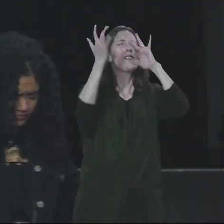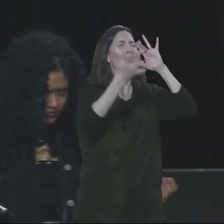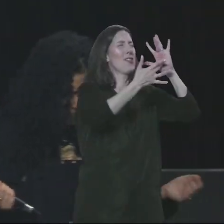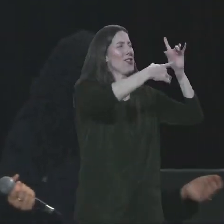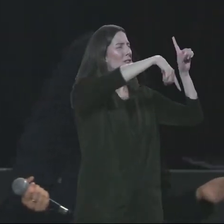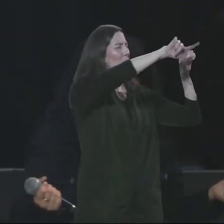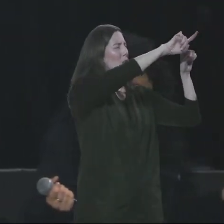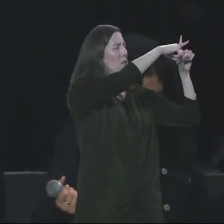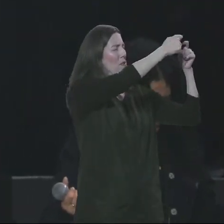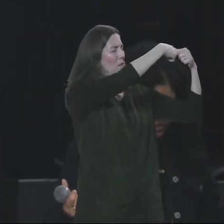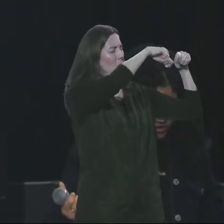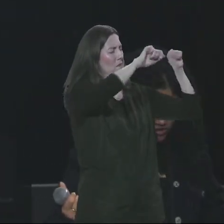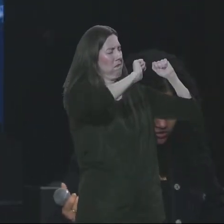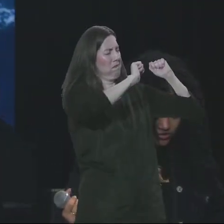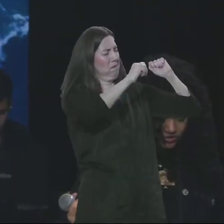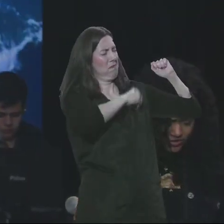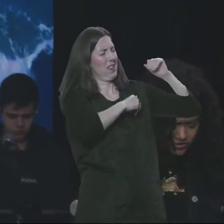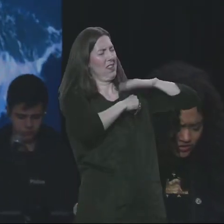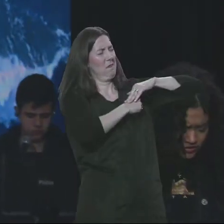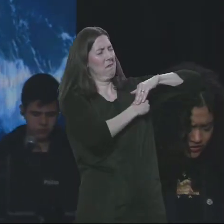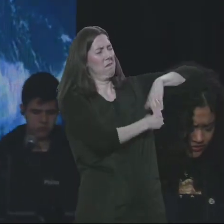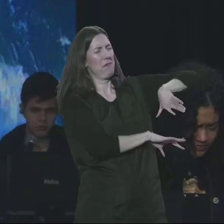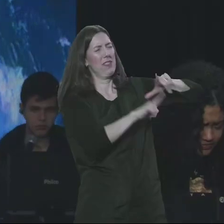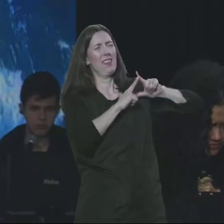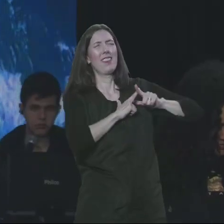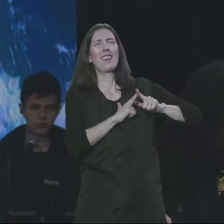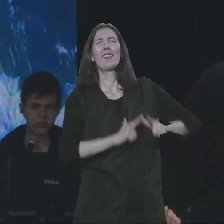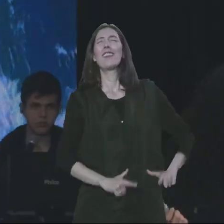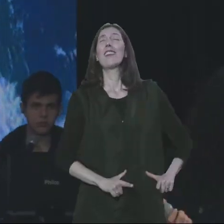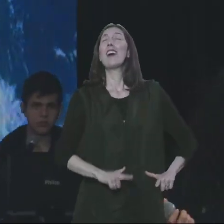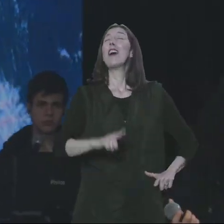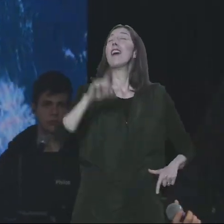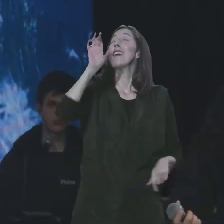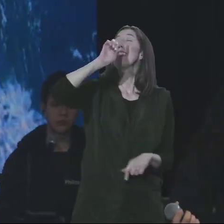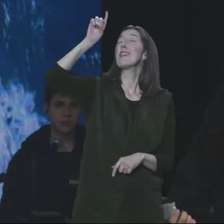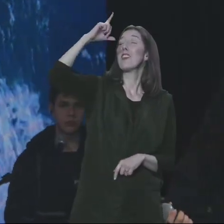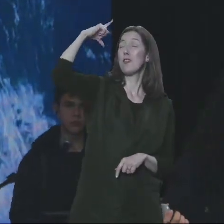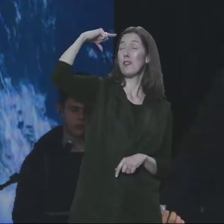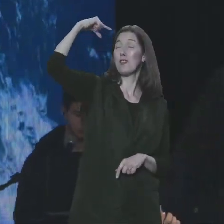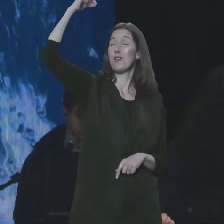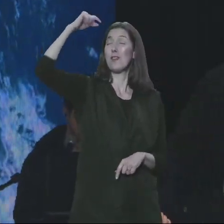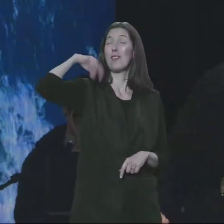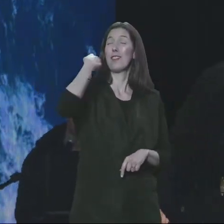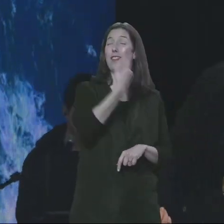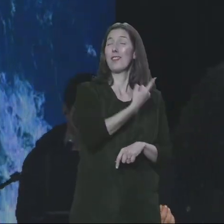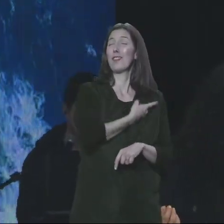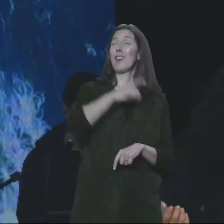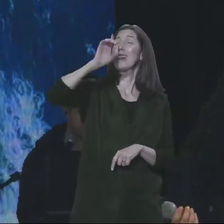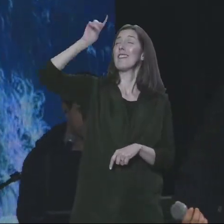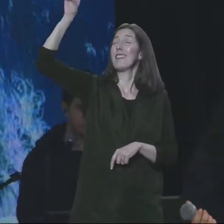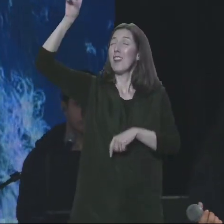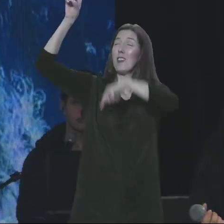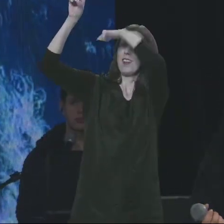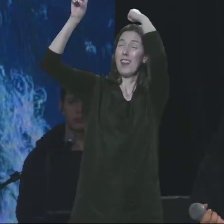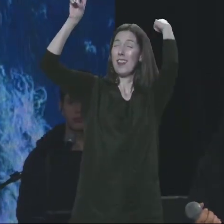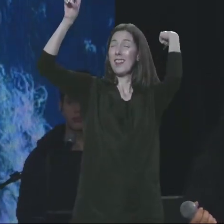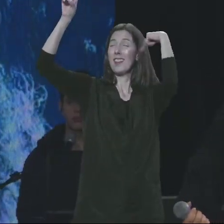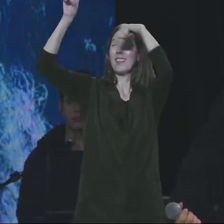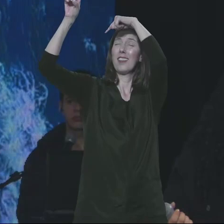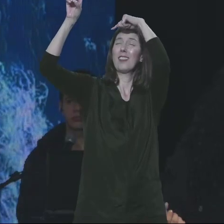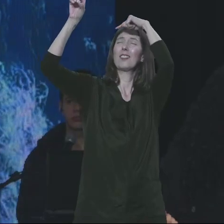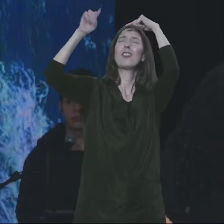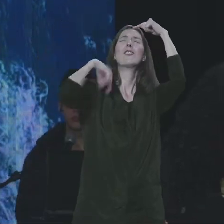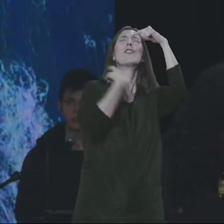cruz. Obrigado, Deus. Nós somos santos porque o Senhor é santo, Deus. Muito obrigado. Deus, nós